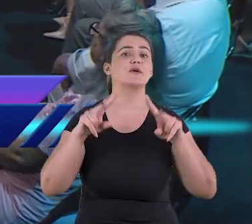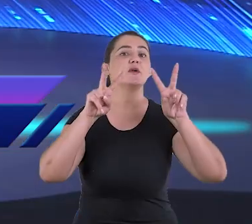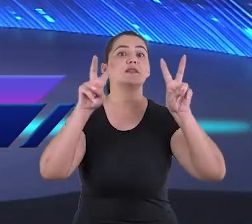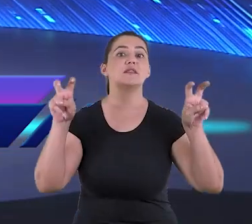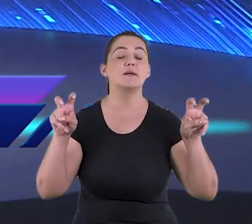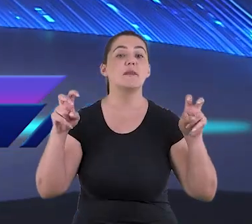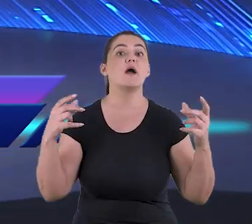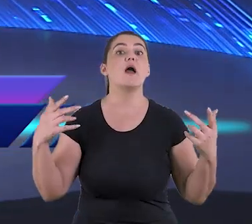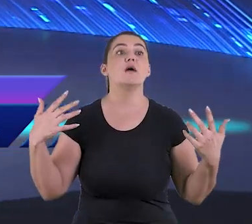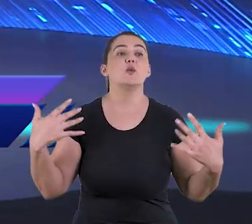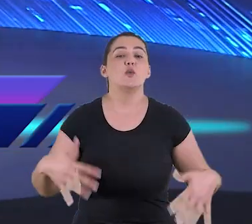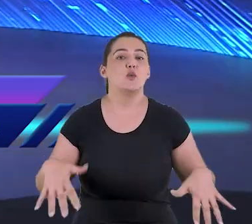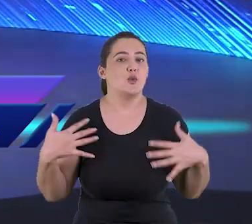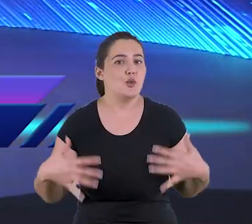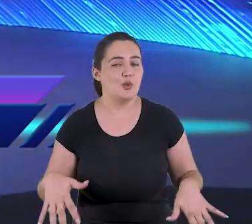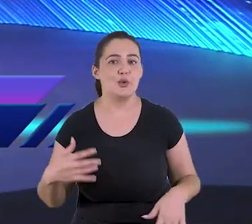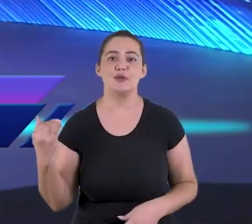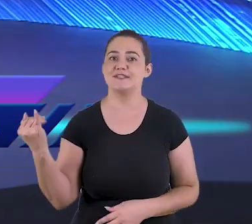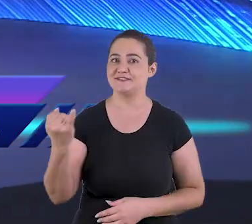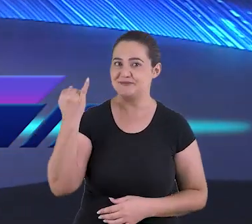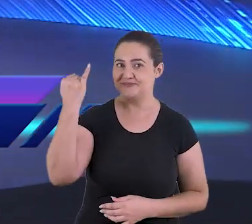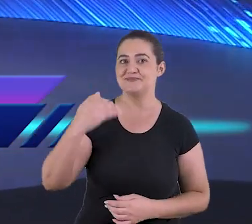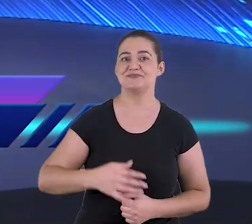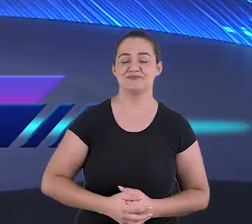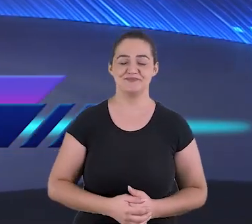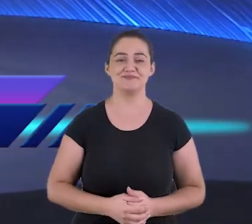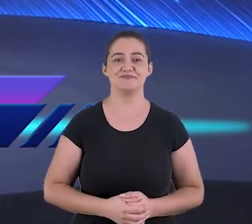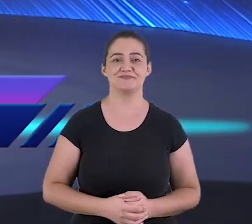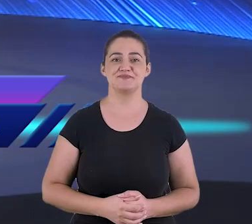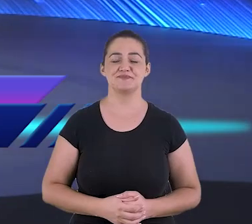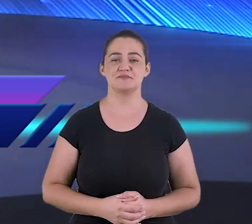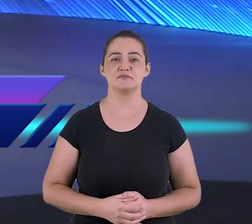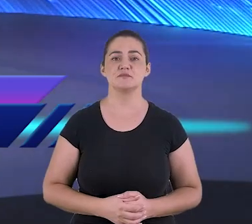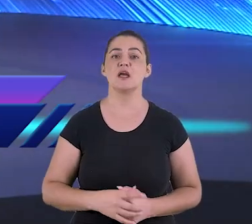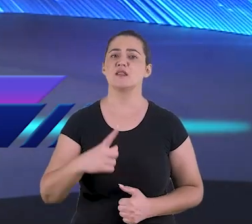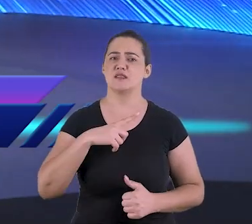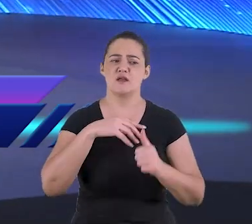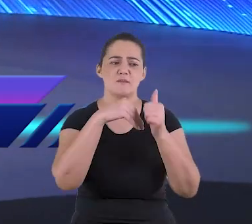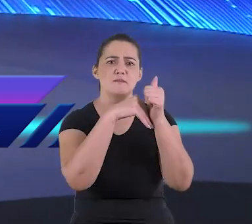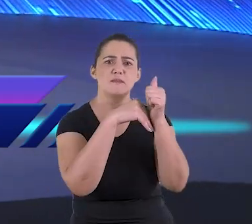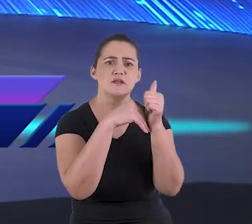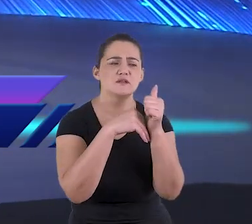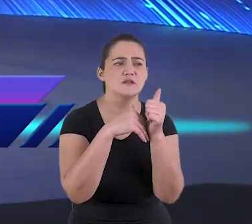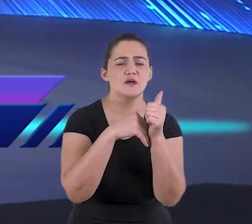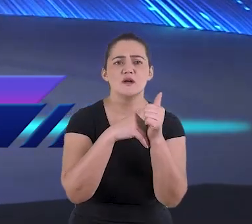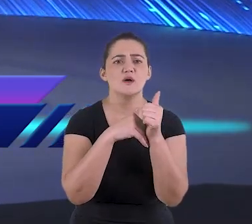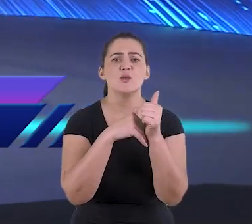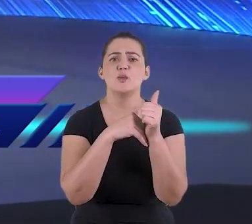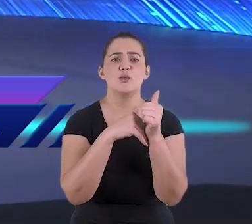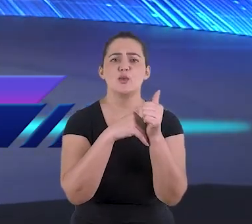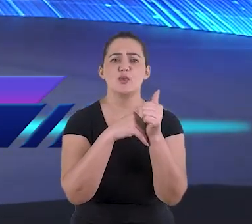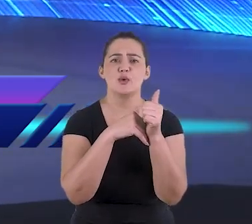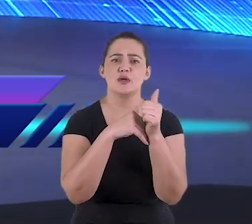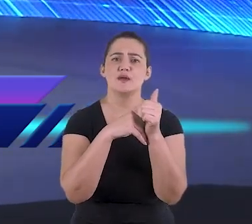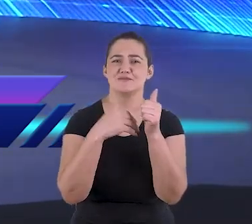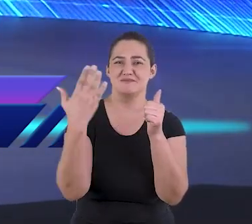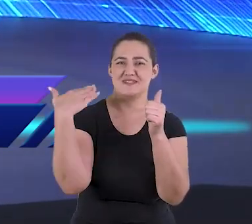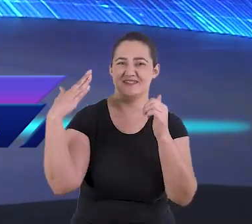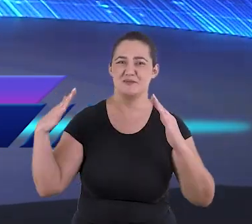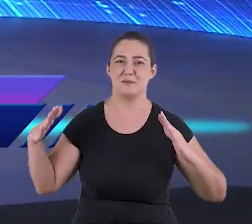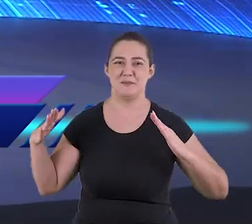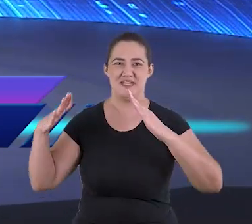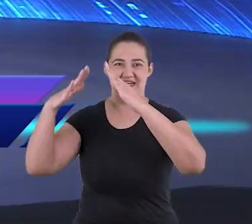um tema muito, muito importante. Há um mistério envolvendo as